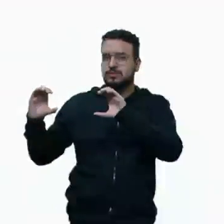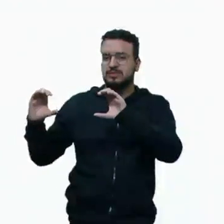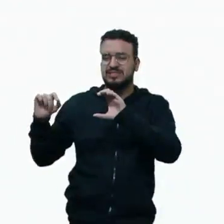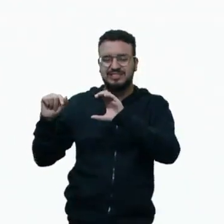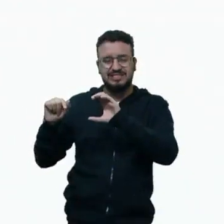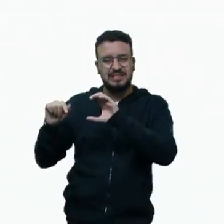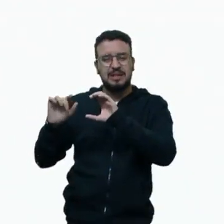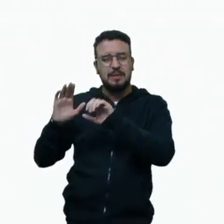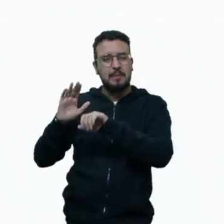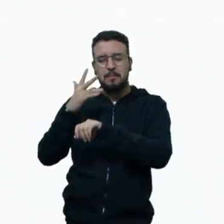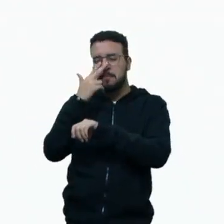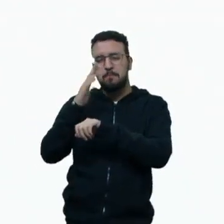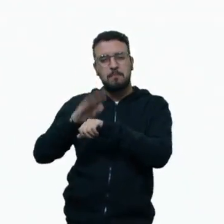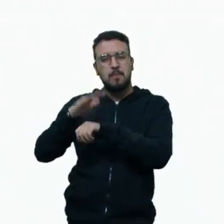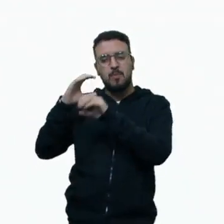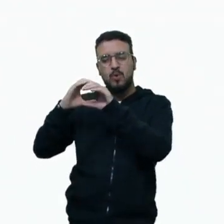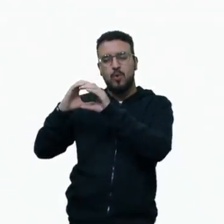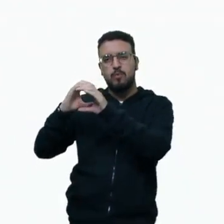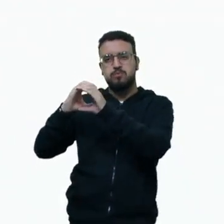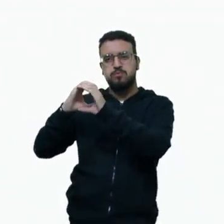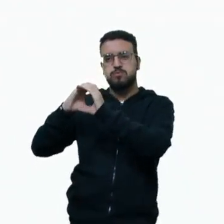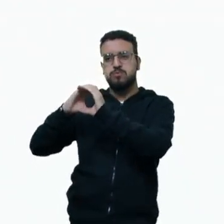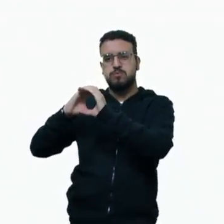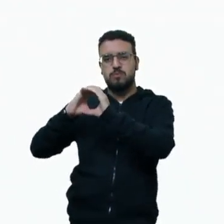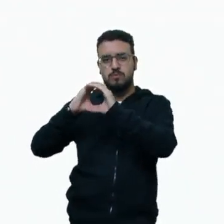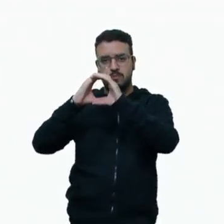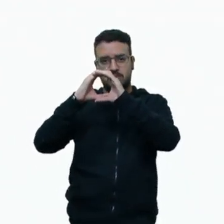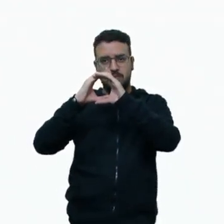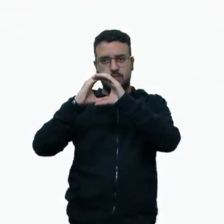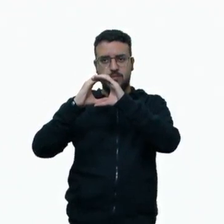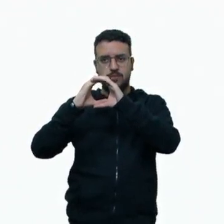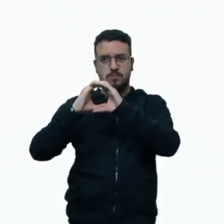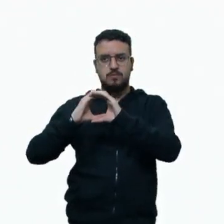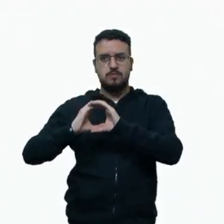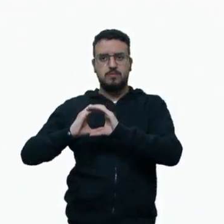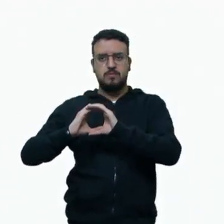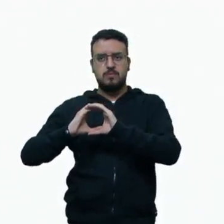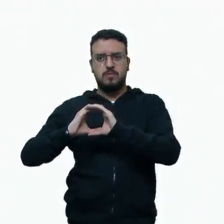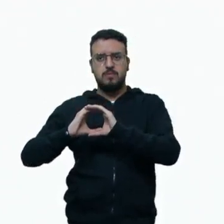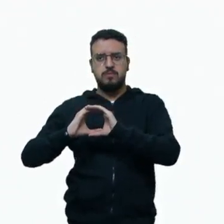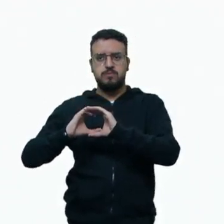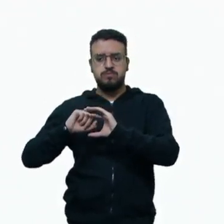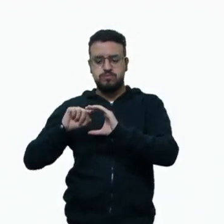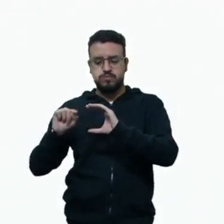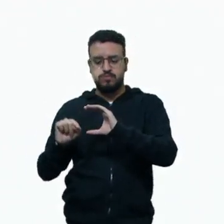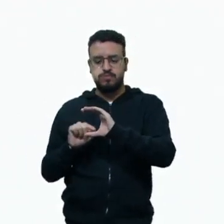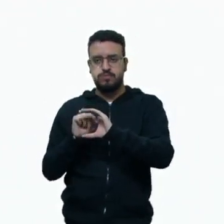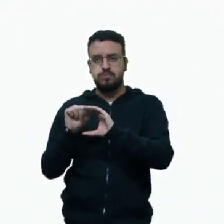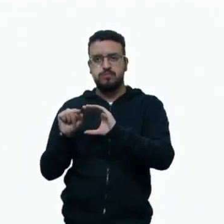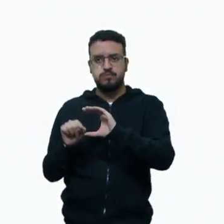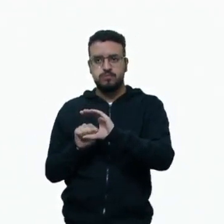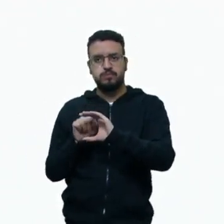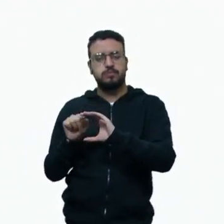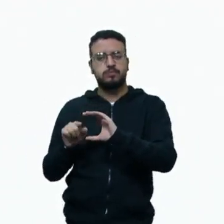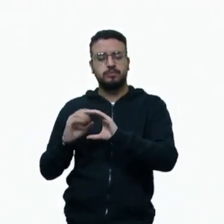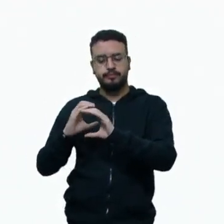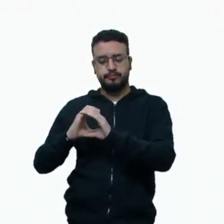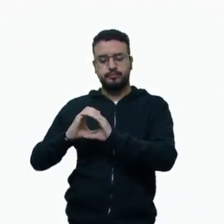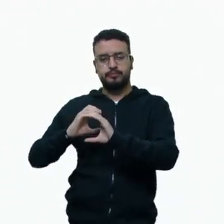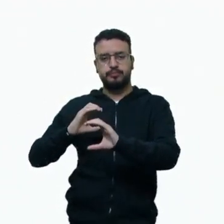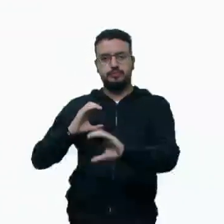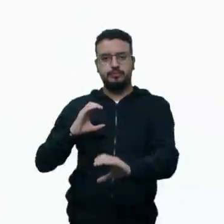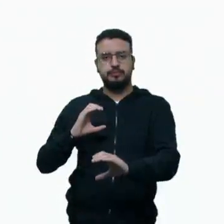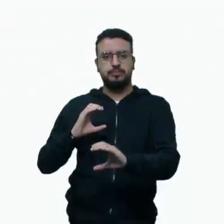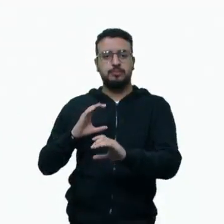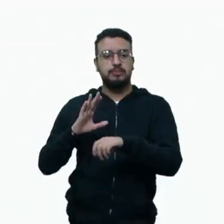ser mais redonda que as veias. Principalmente quando eu penso em cortes transversais, eu tenho a